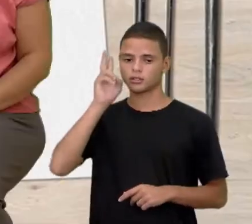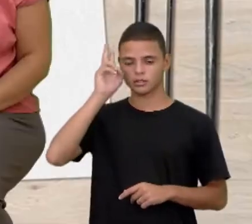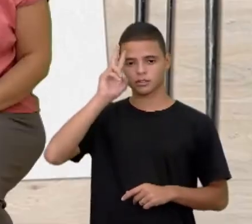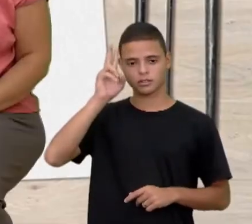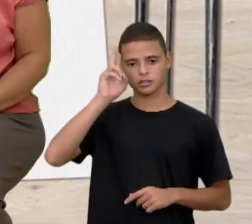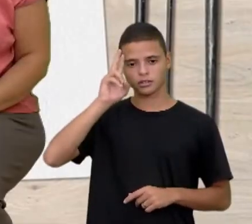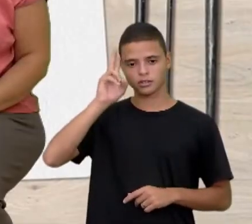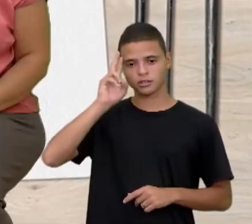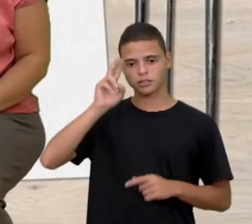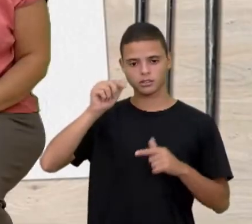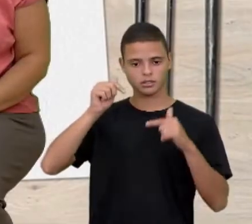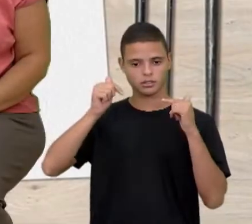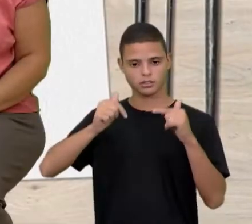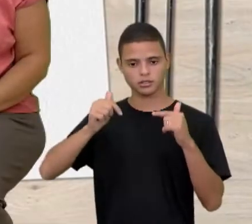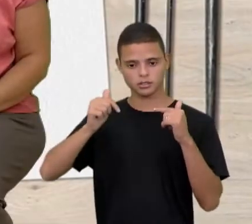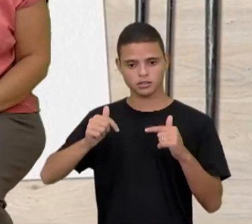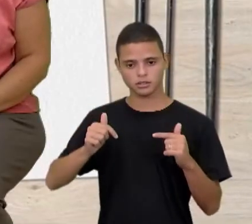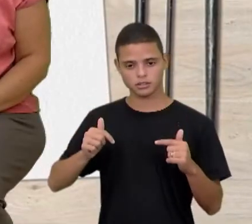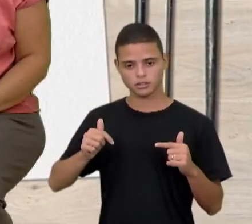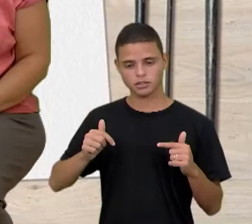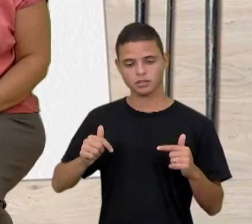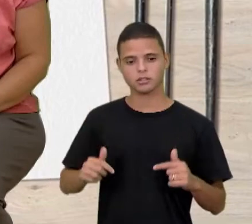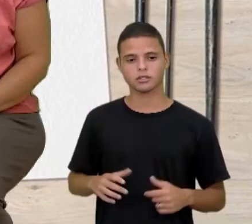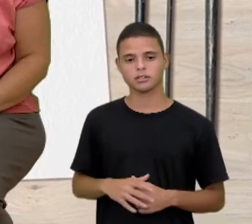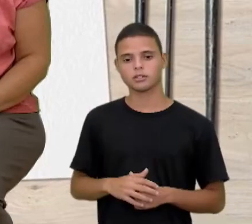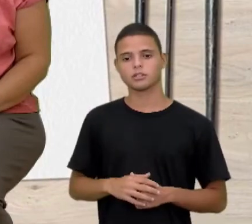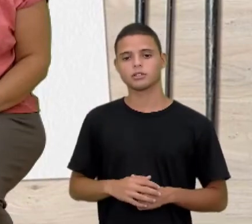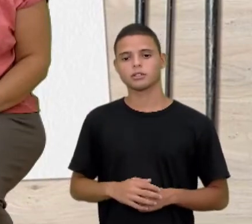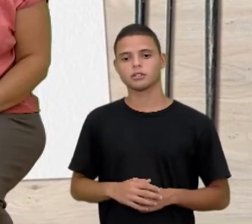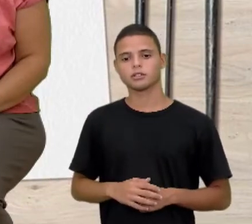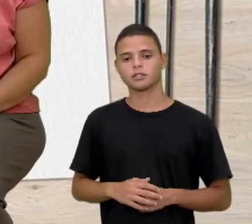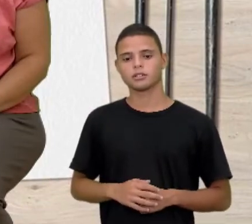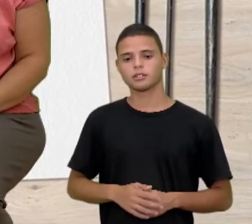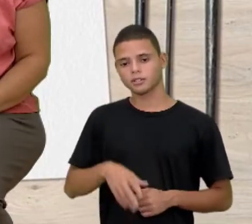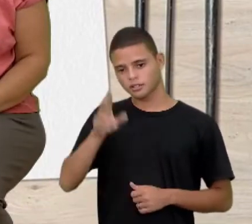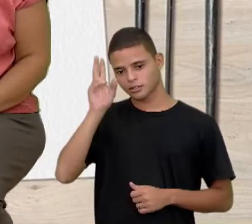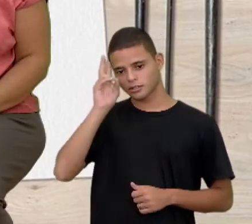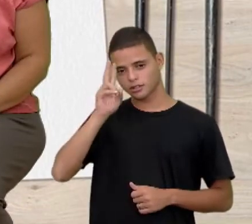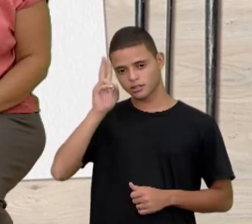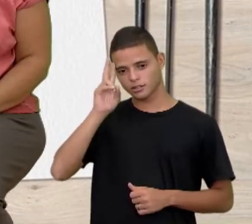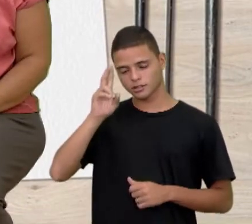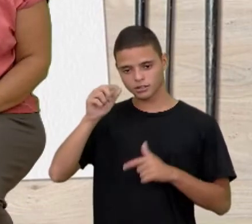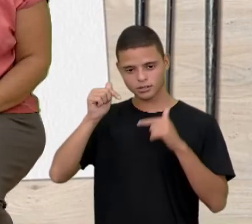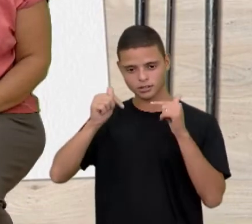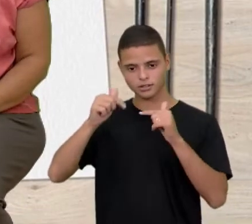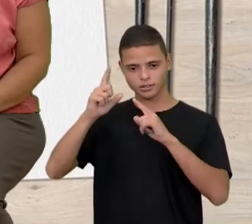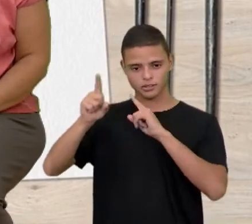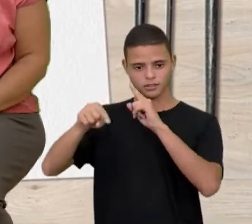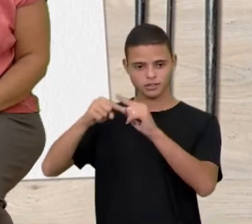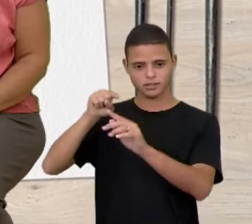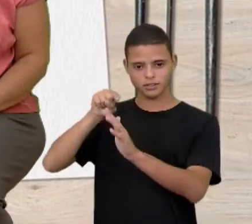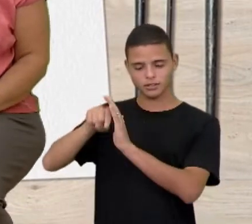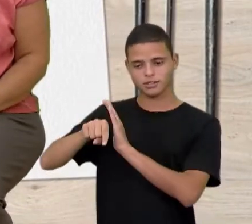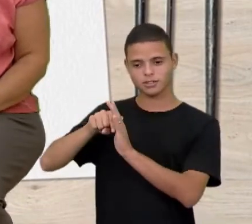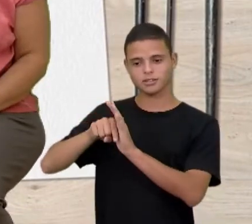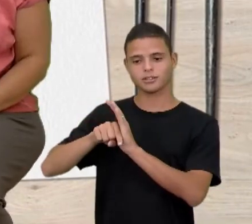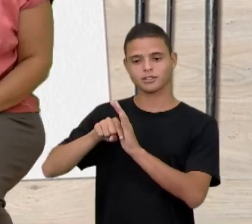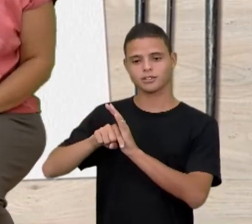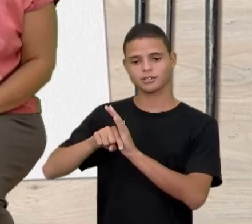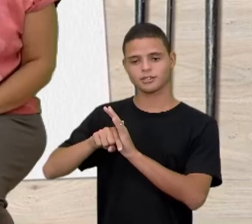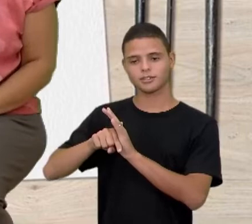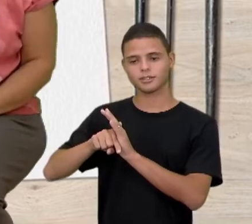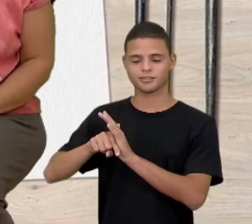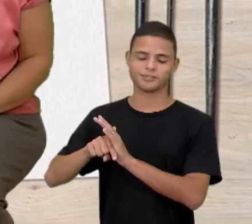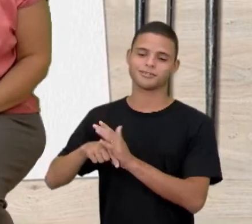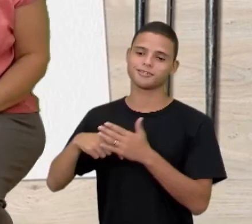não trouxe meu óculos. Juliana, cadê meu óculos? Lembra desse meme? Não. Então depois vocês pesquisam. Eu não lembro. Você lembra, Fernanda?